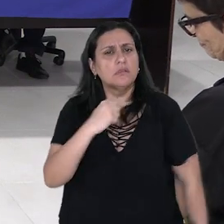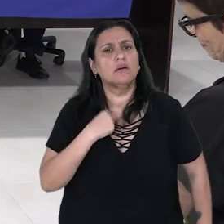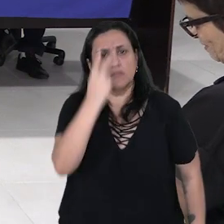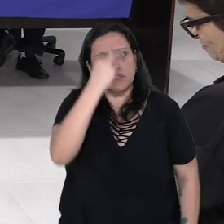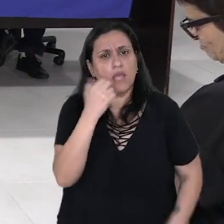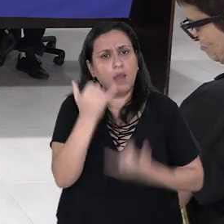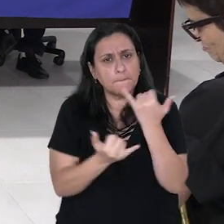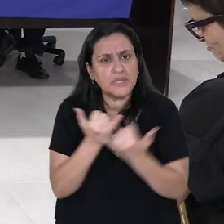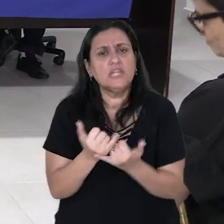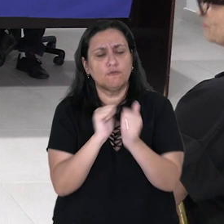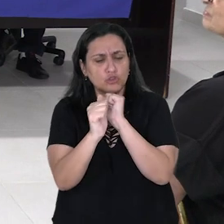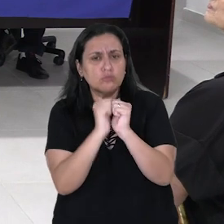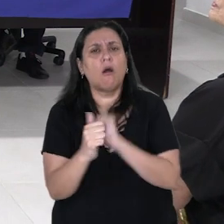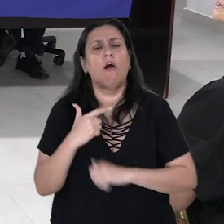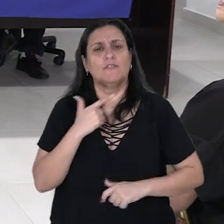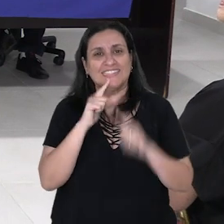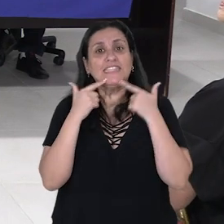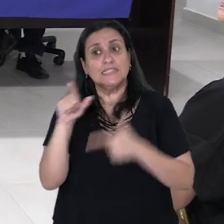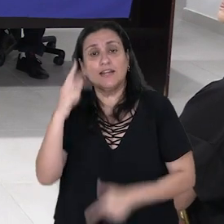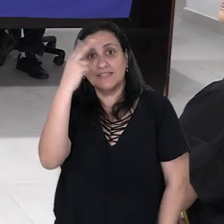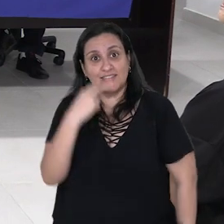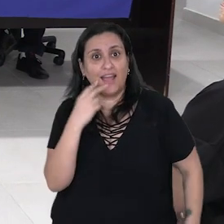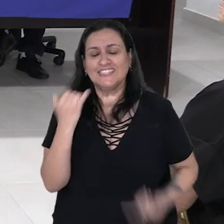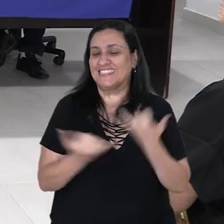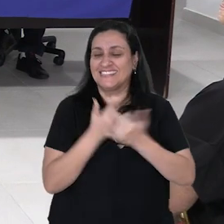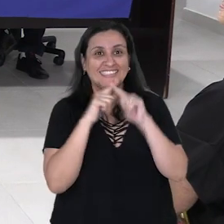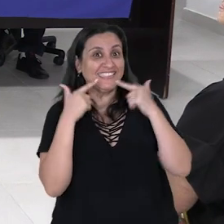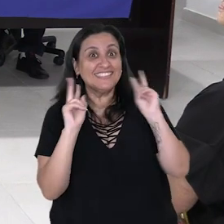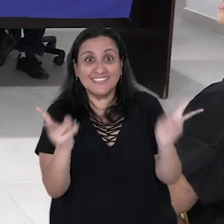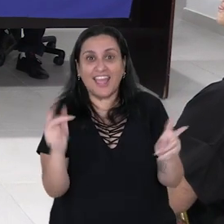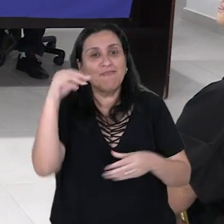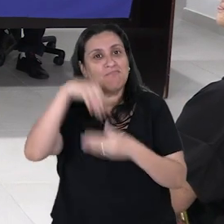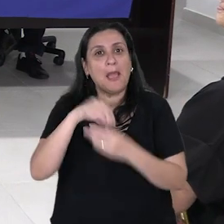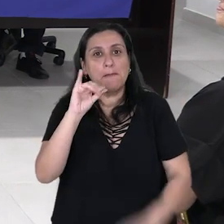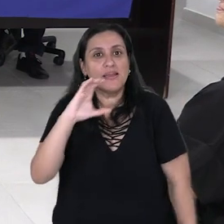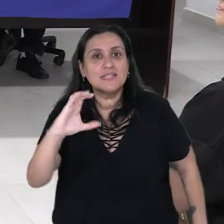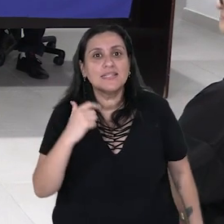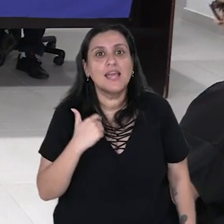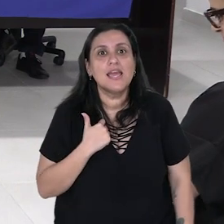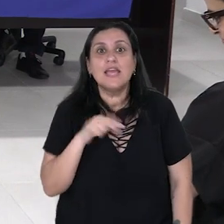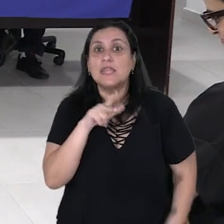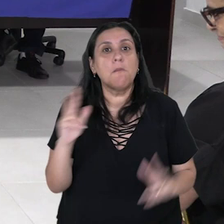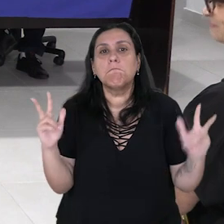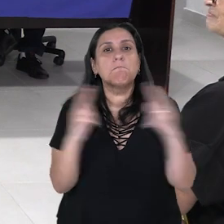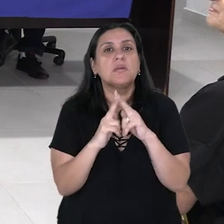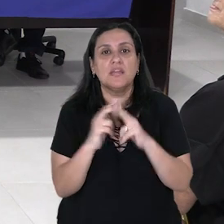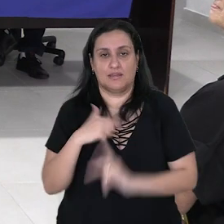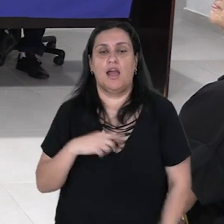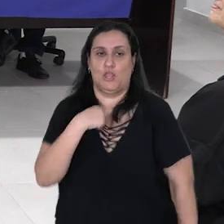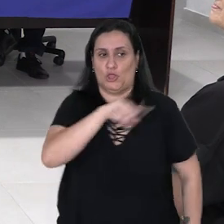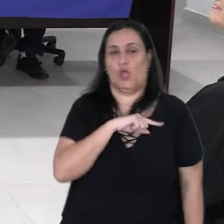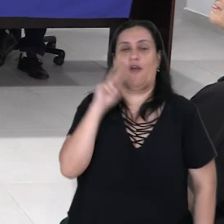vão curtir o futebol, não vão se divertir. Eles se divertiam tanto ou mais quanto a gente. O que eu reparava é que eles não brigavam tanto quanto a